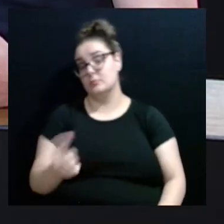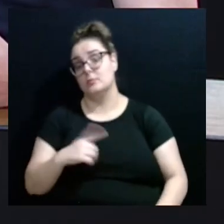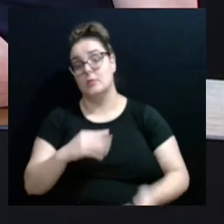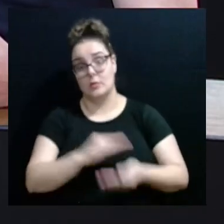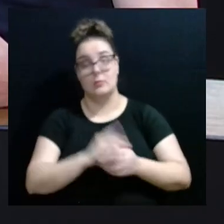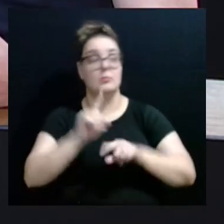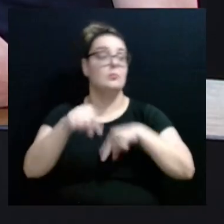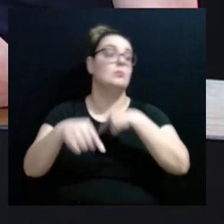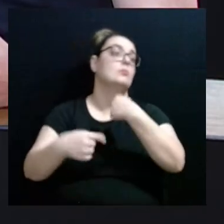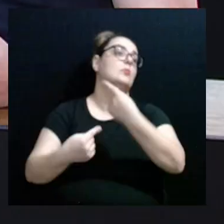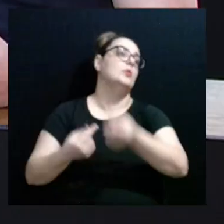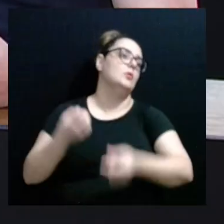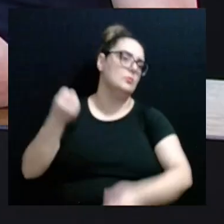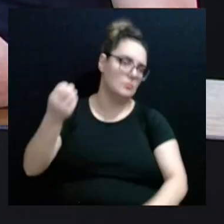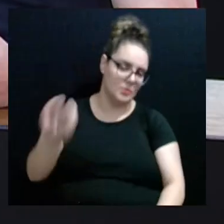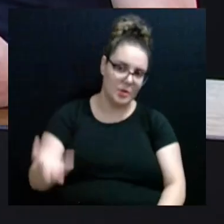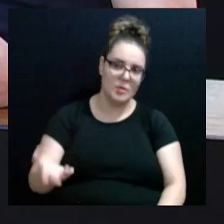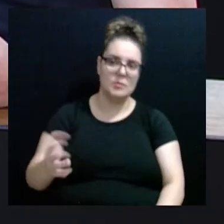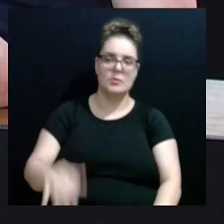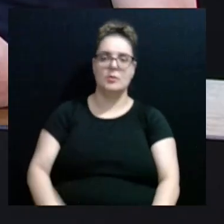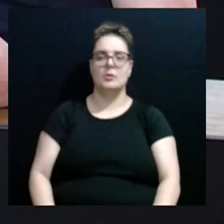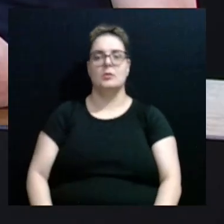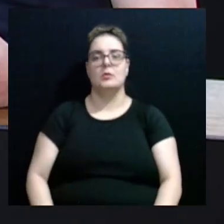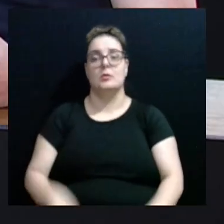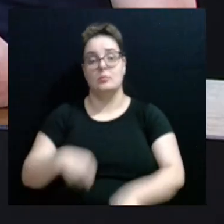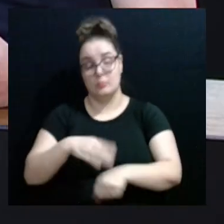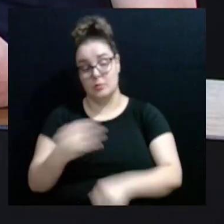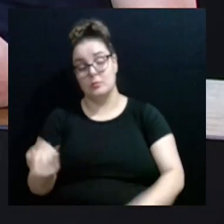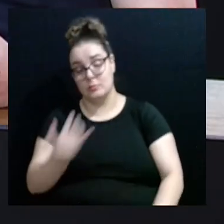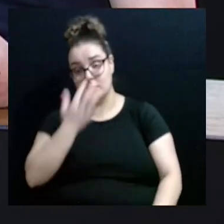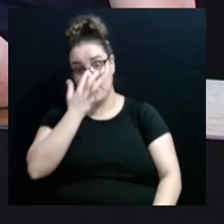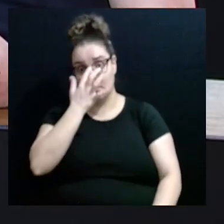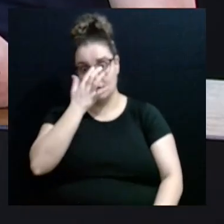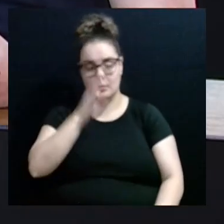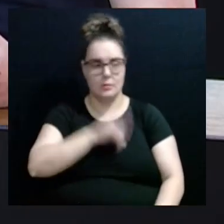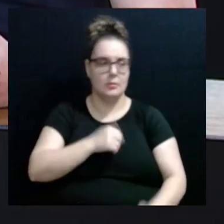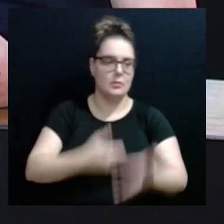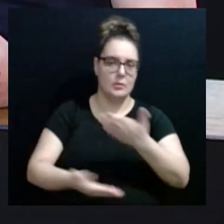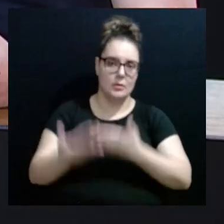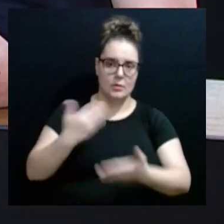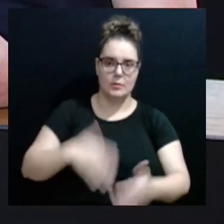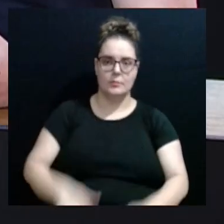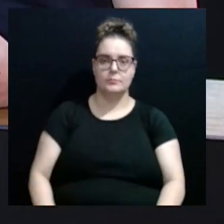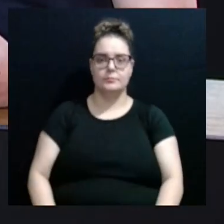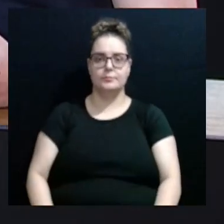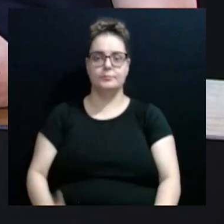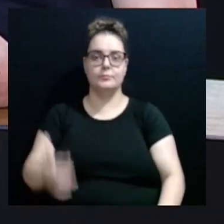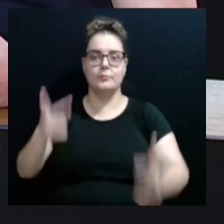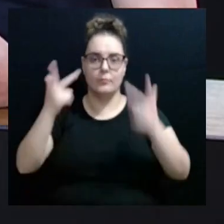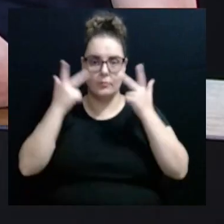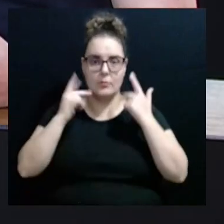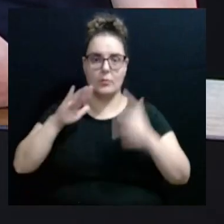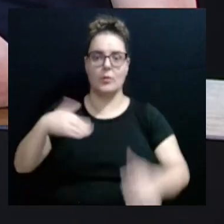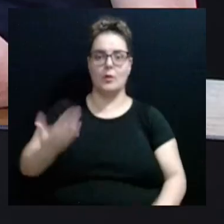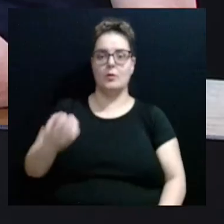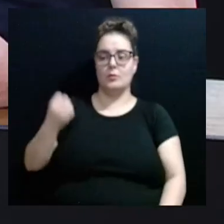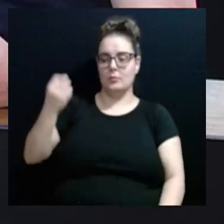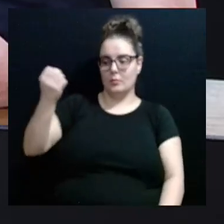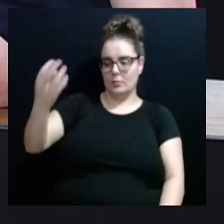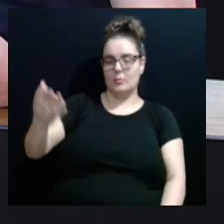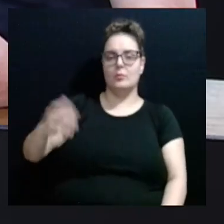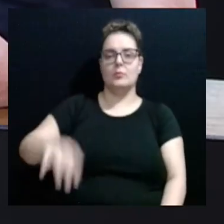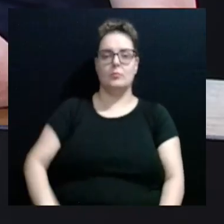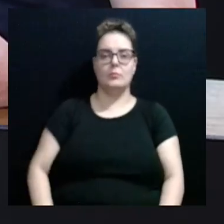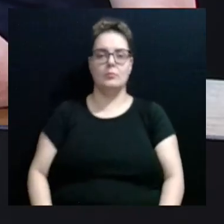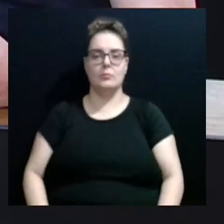né. E uma dica importante que eu gosto de compartilhar normalmente, quando nós viajamos, vamos para uma